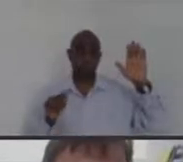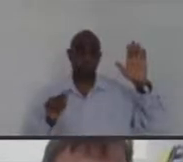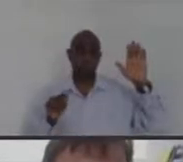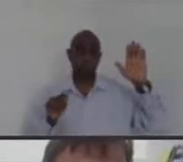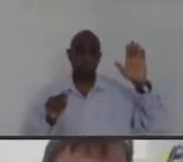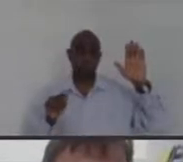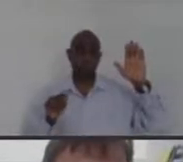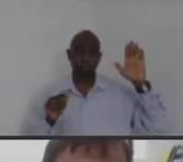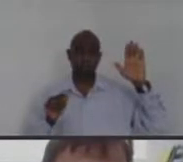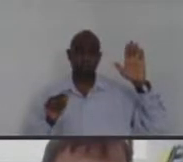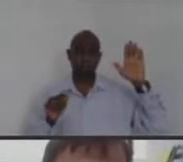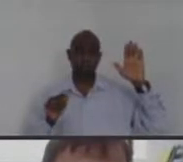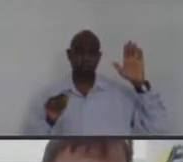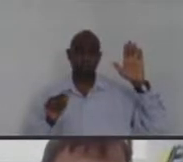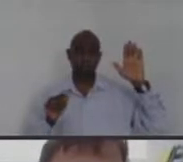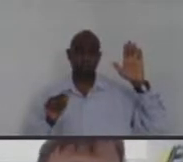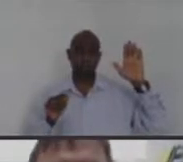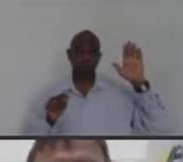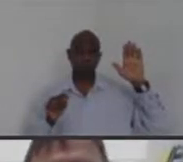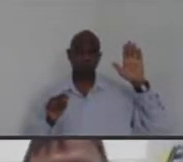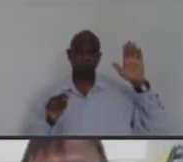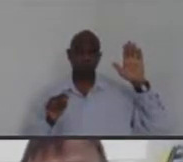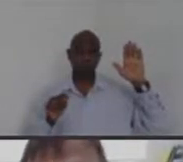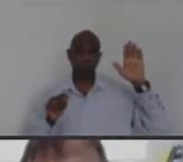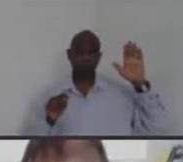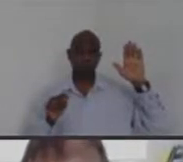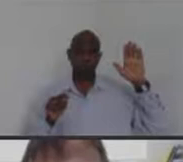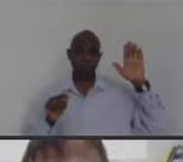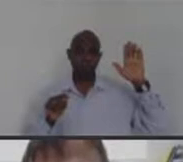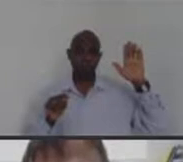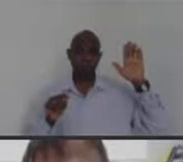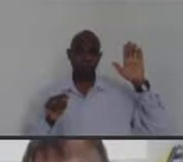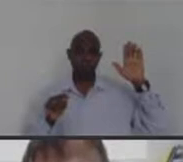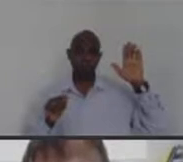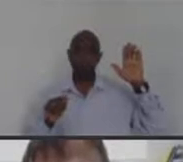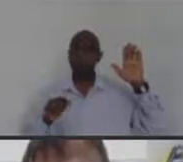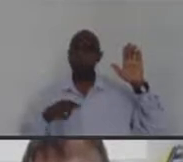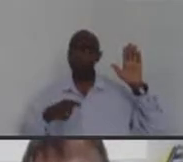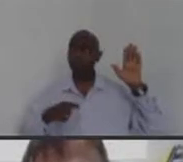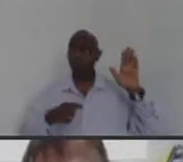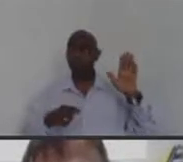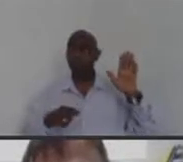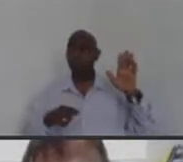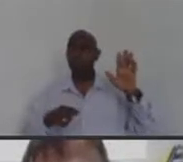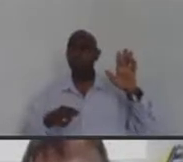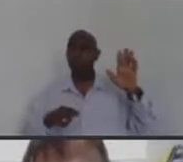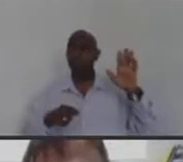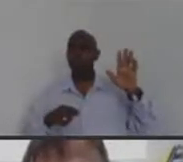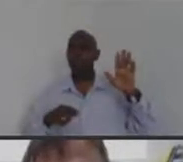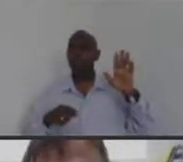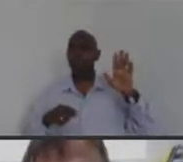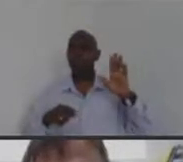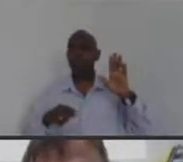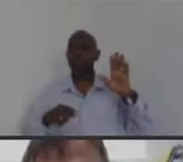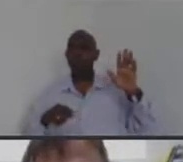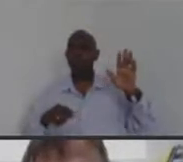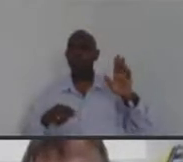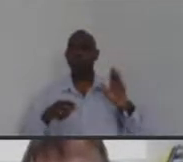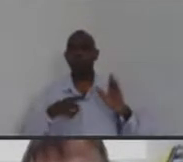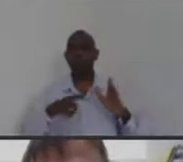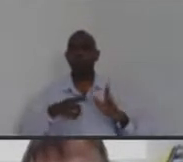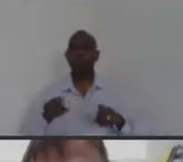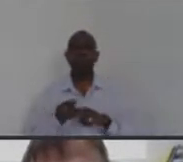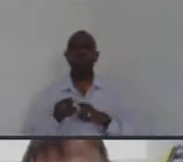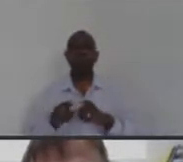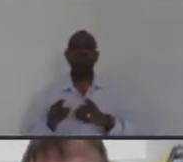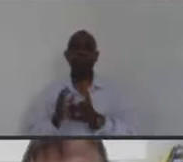Acho que foi só. Os pedidos que nós fazemos aqui nesse requerimento é de extrema importância, até porque foi aprovado agora